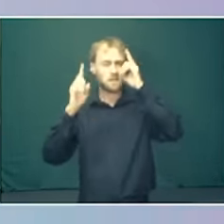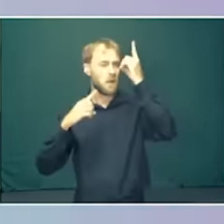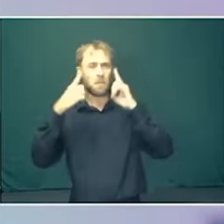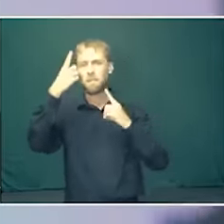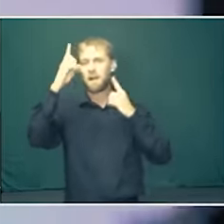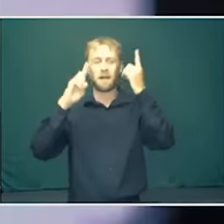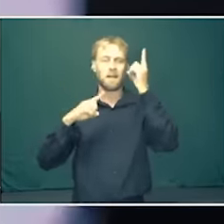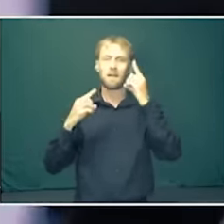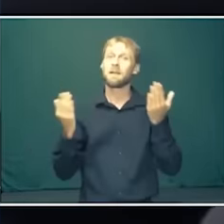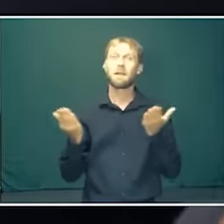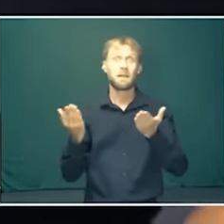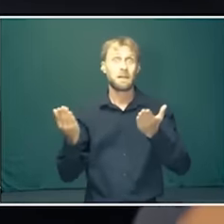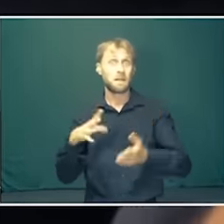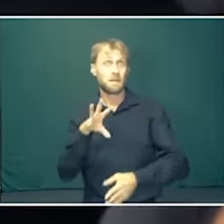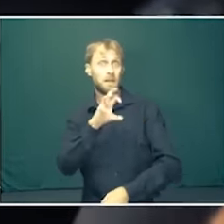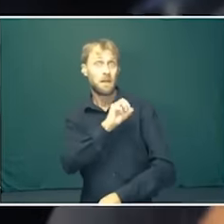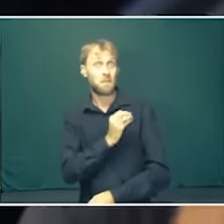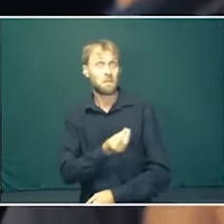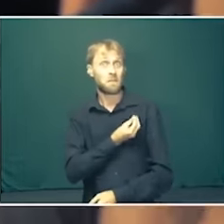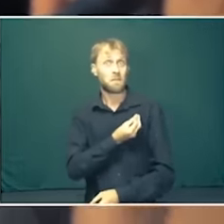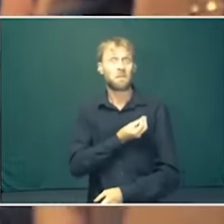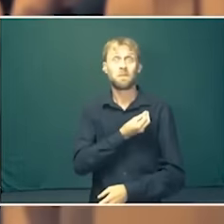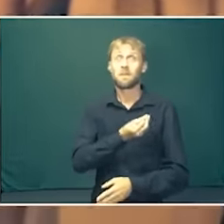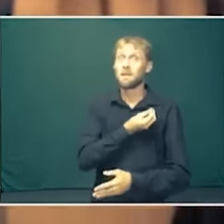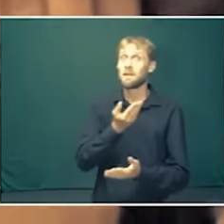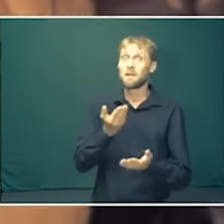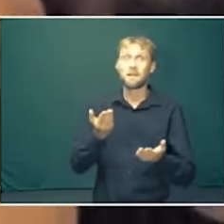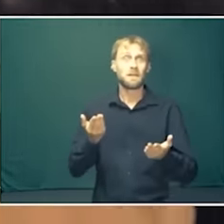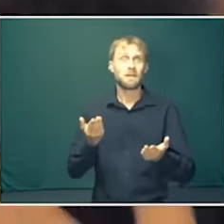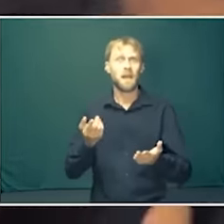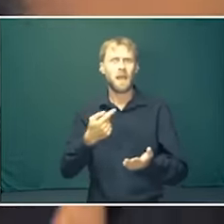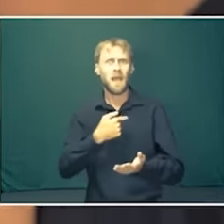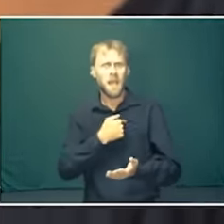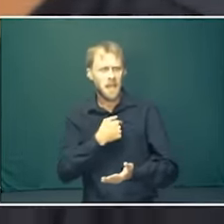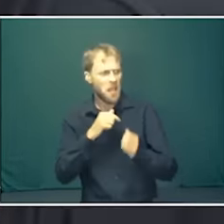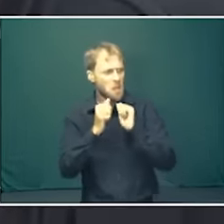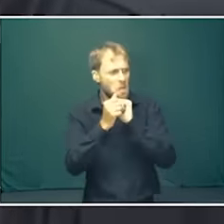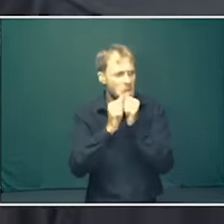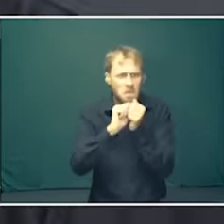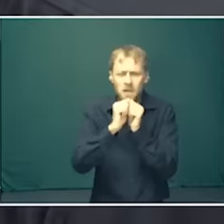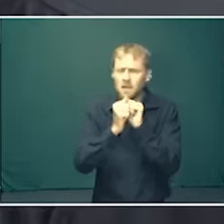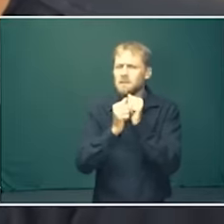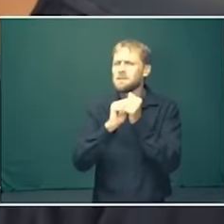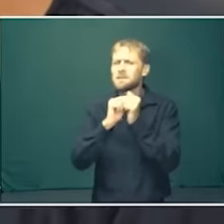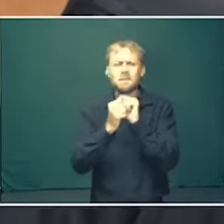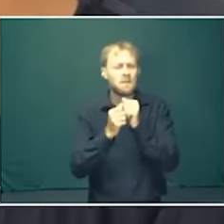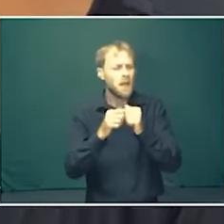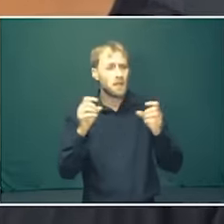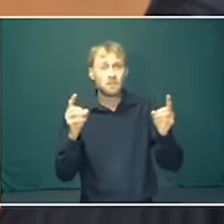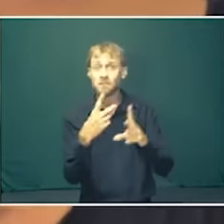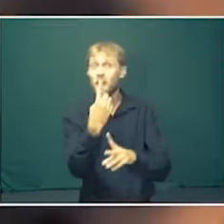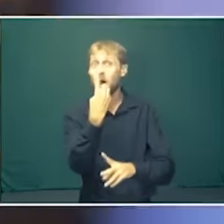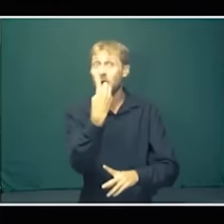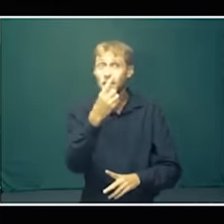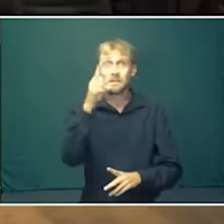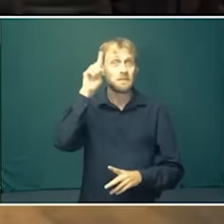a moda da minha vida. Quem diria? Que eu beijaria a mesma boca